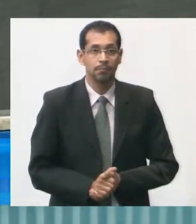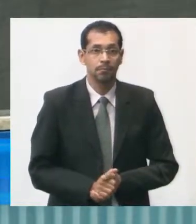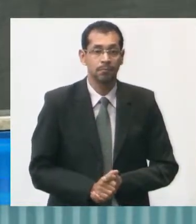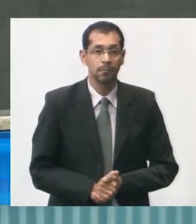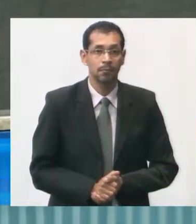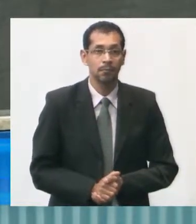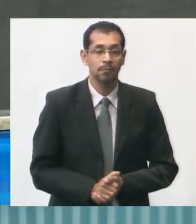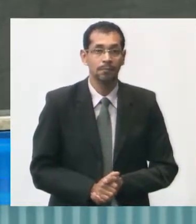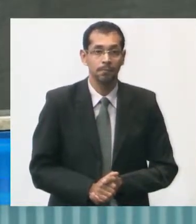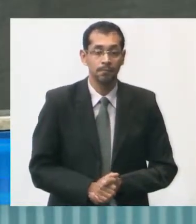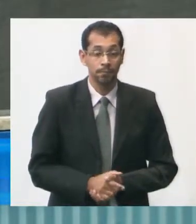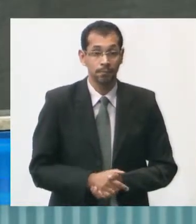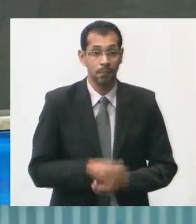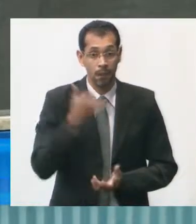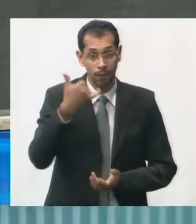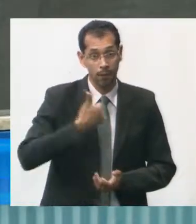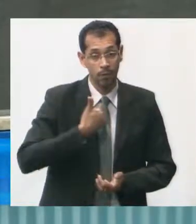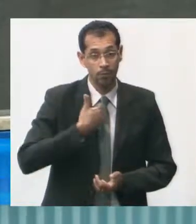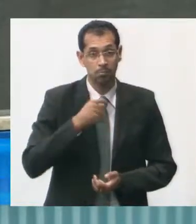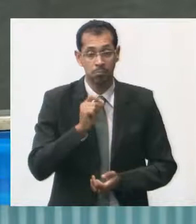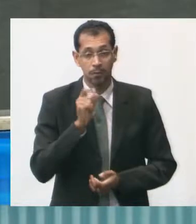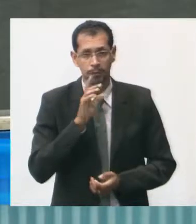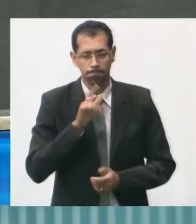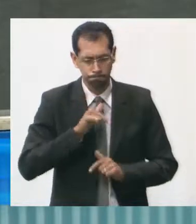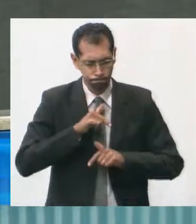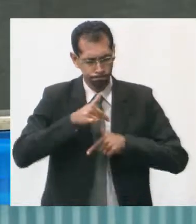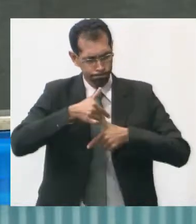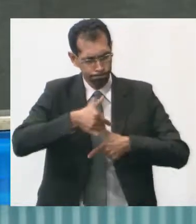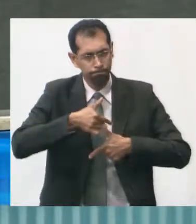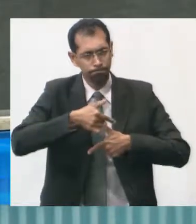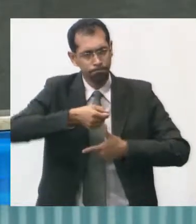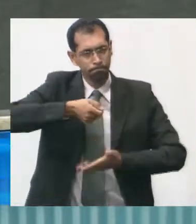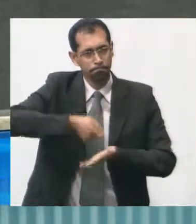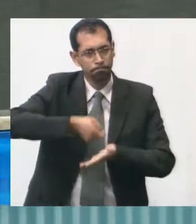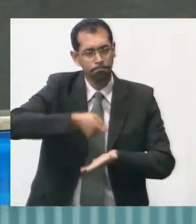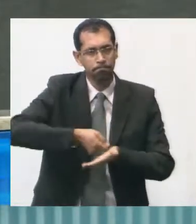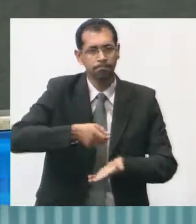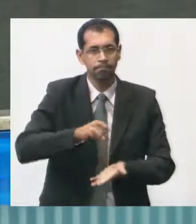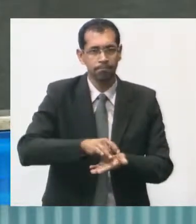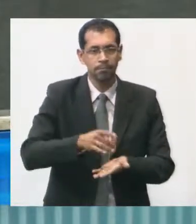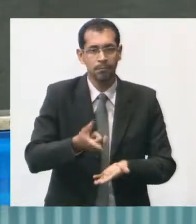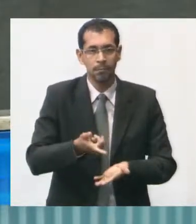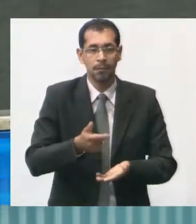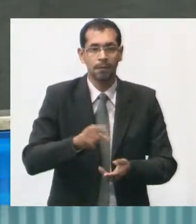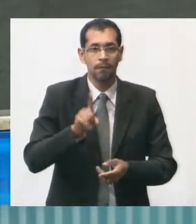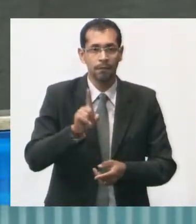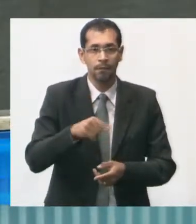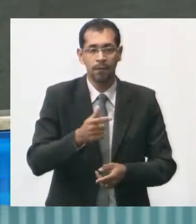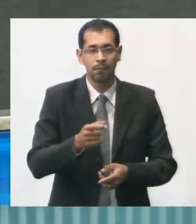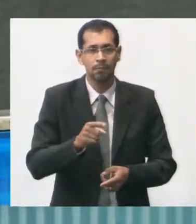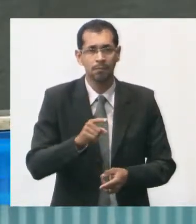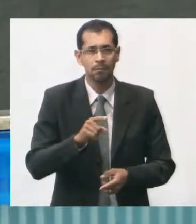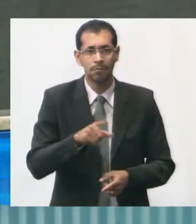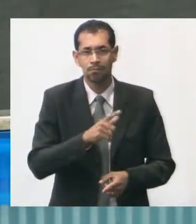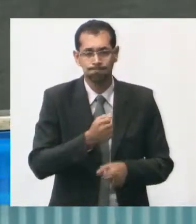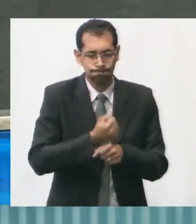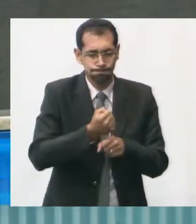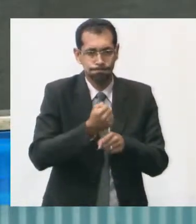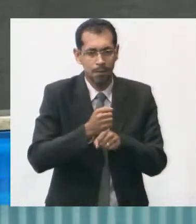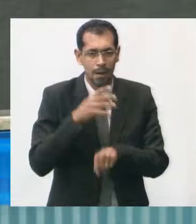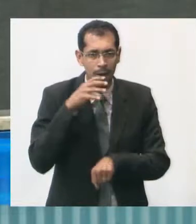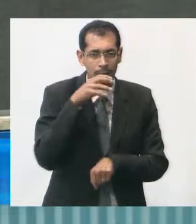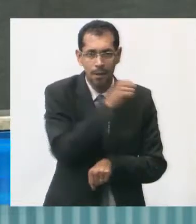falou que vai se empenhar aí para poder essa obra ser realizada o mais rápido